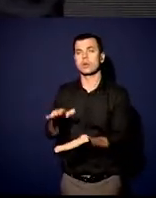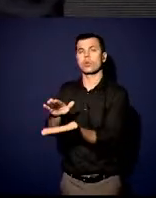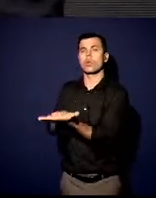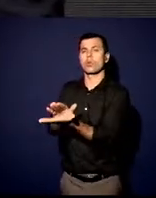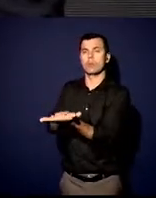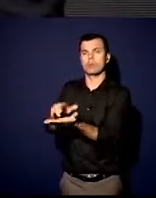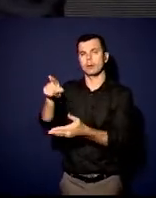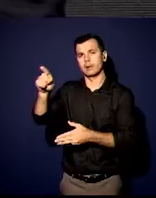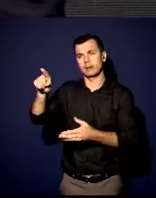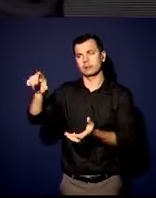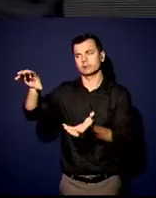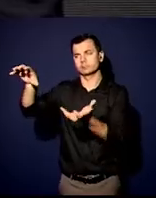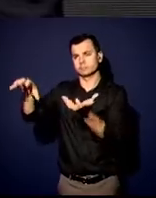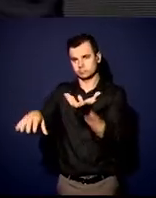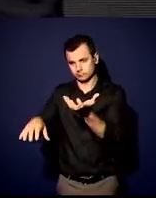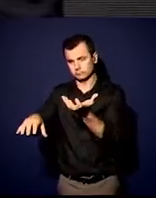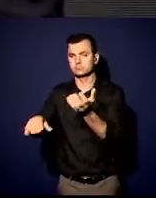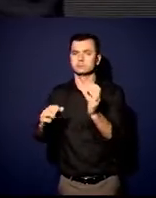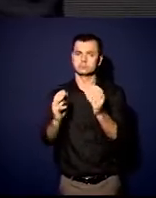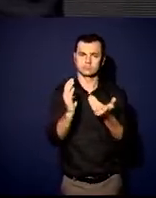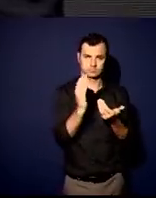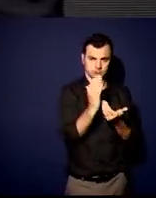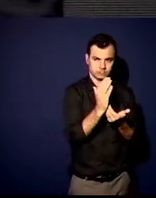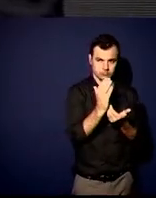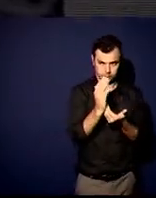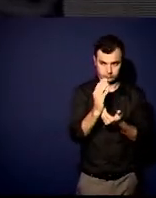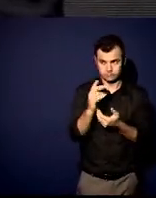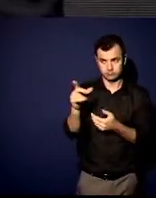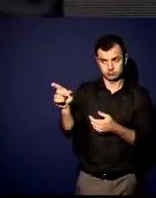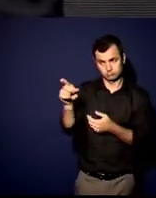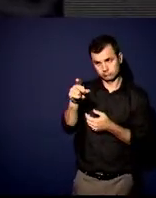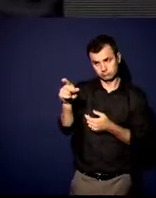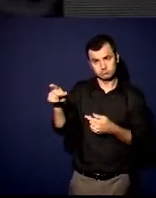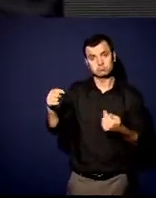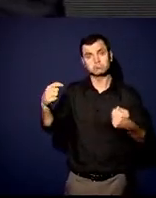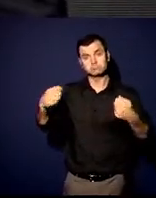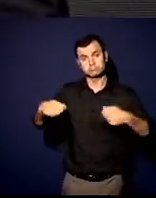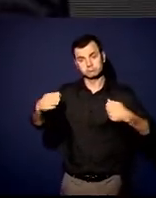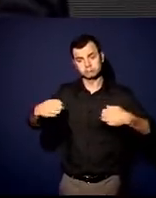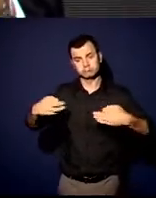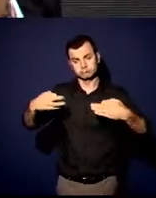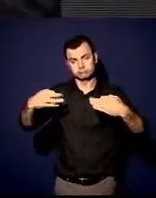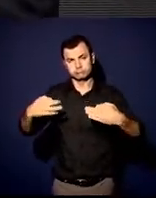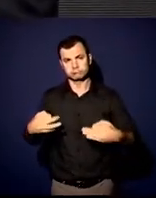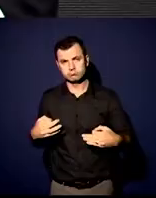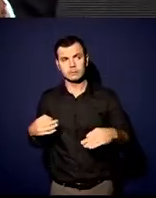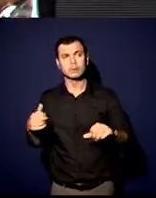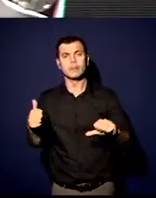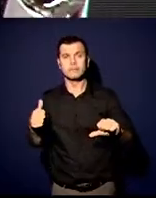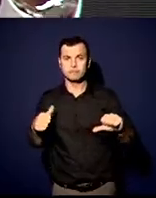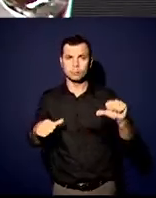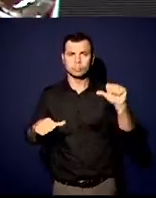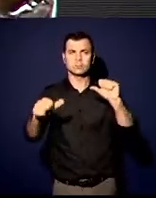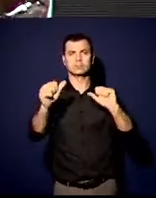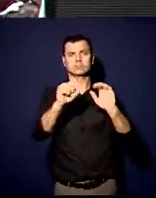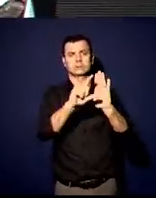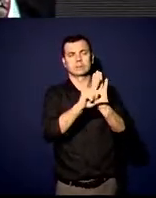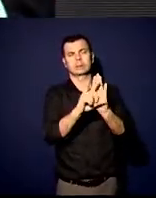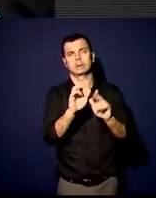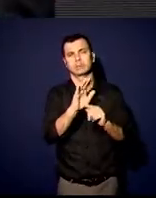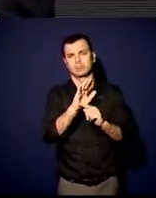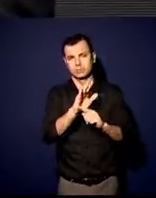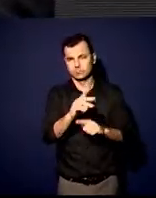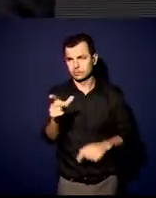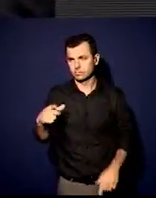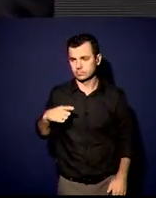Nacional das duas casas que hajam no Rigor de fazer mudanças legislativas e tá aqui o